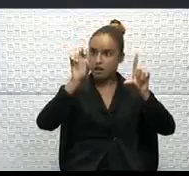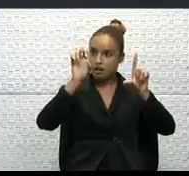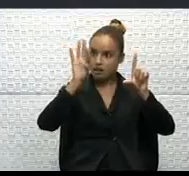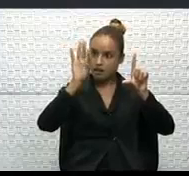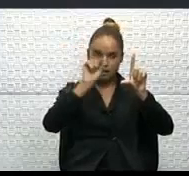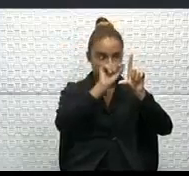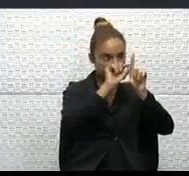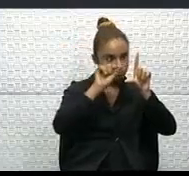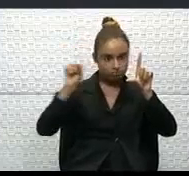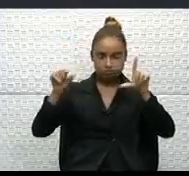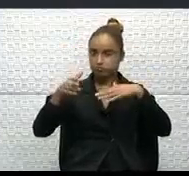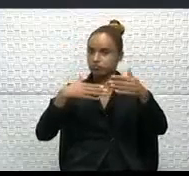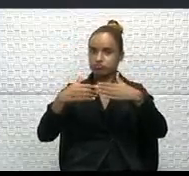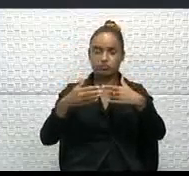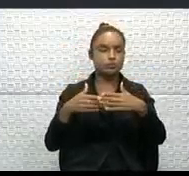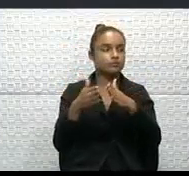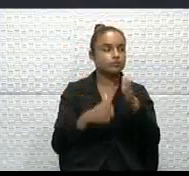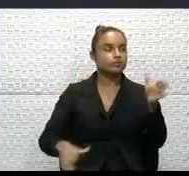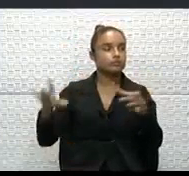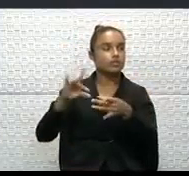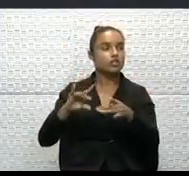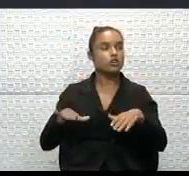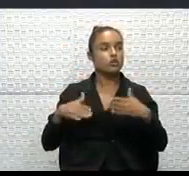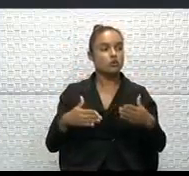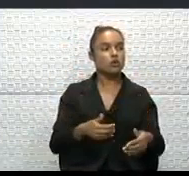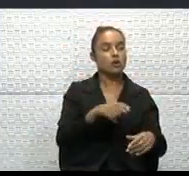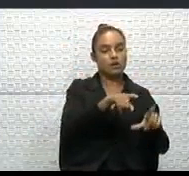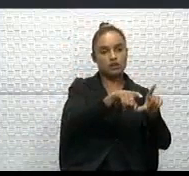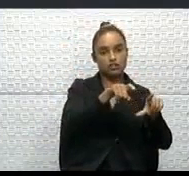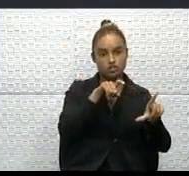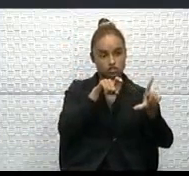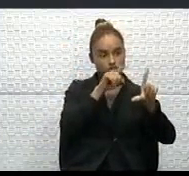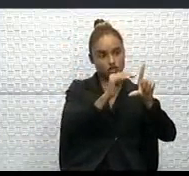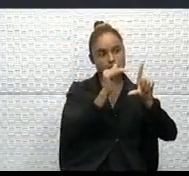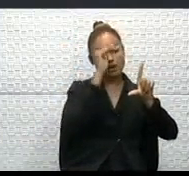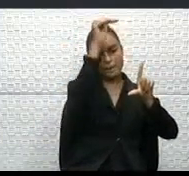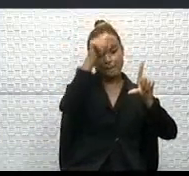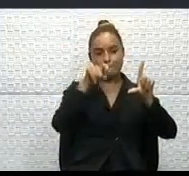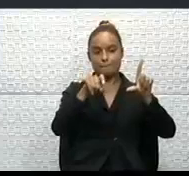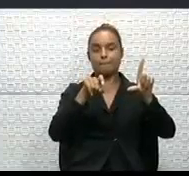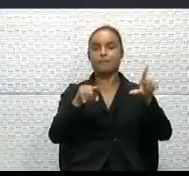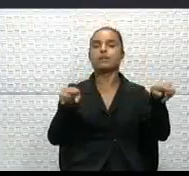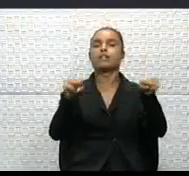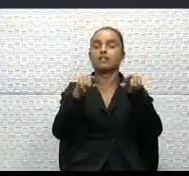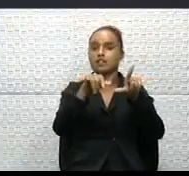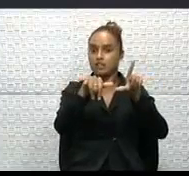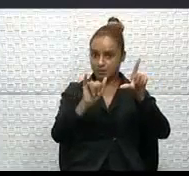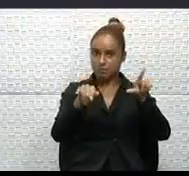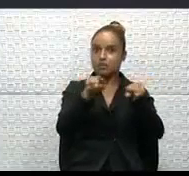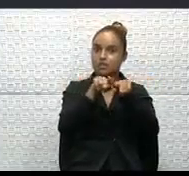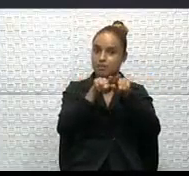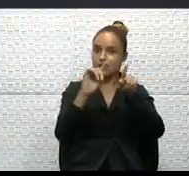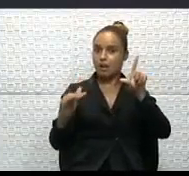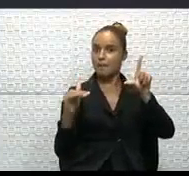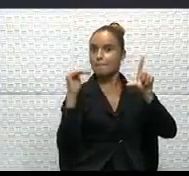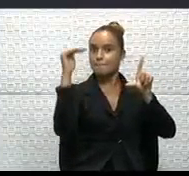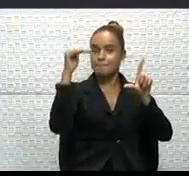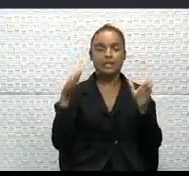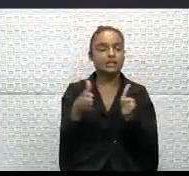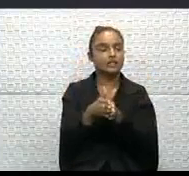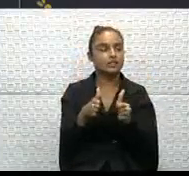é positiva, significa dizer que quando x aumenta, y também aumenta. A correlação é